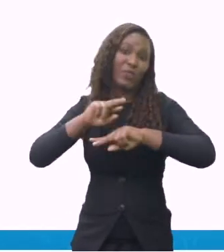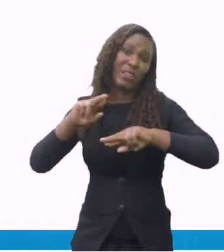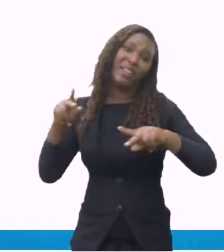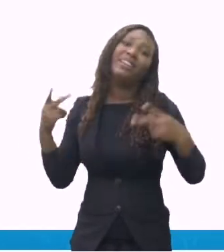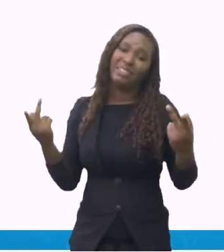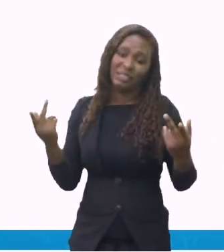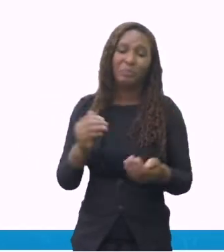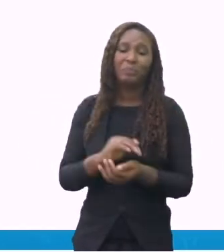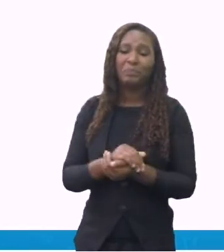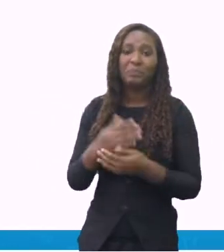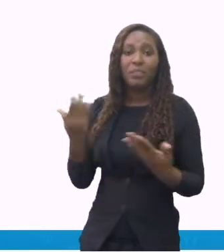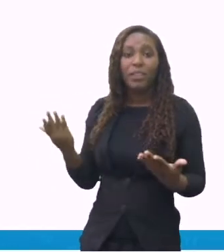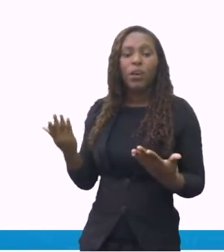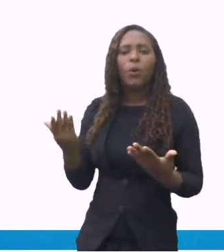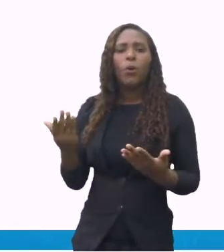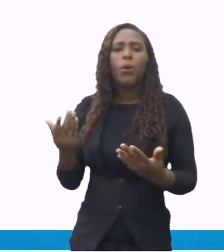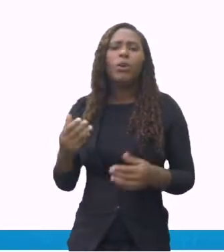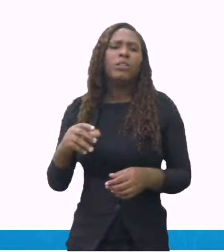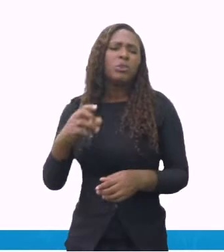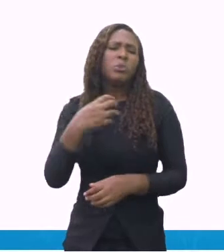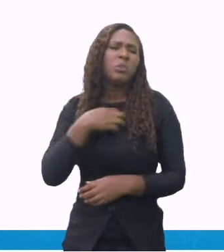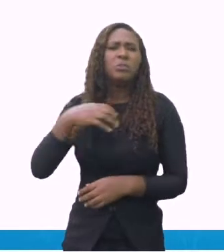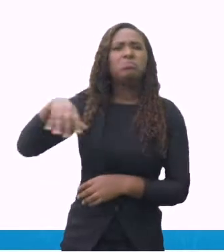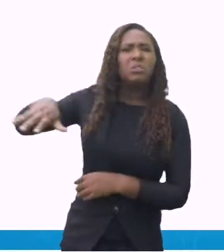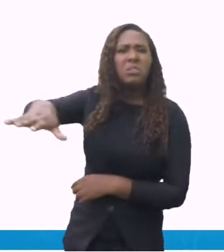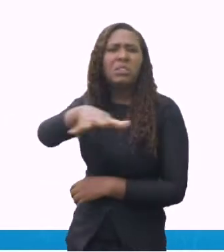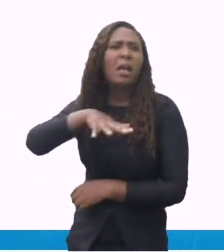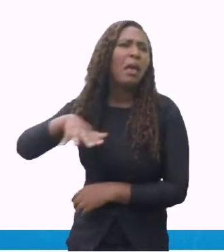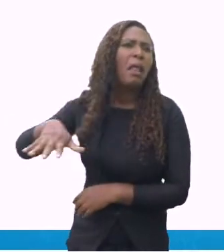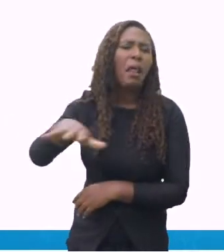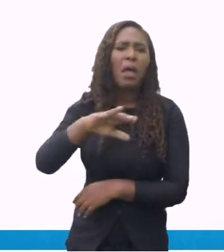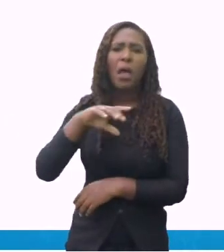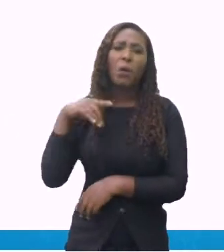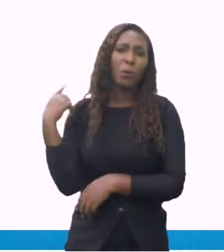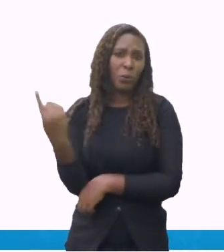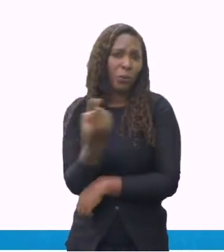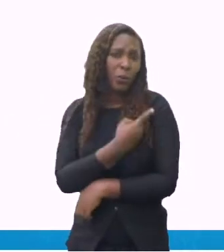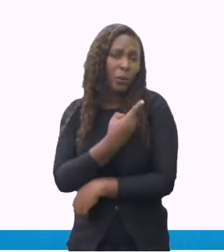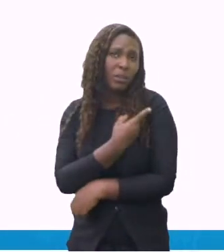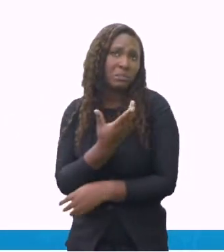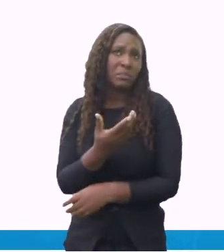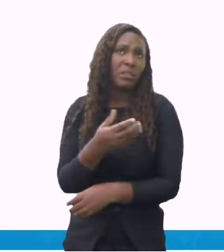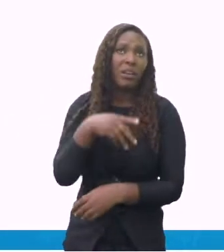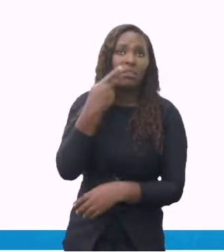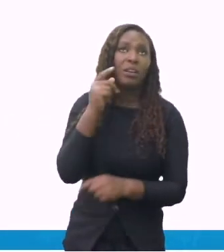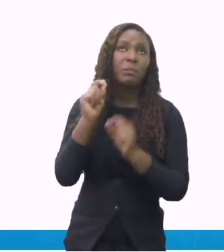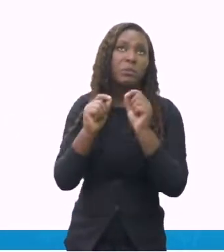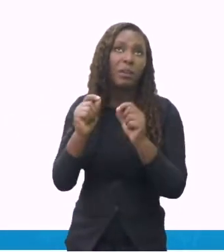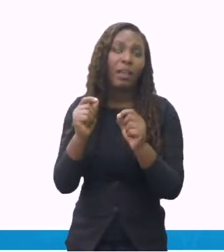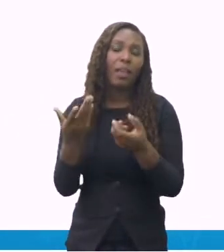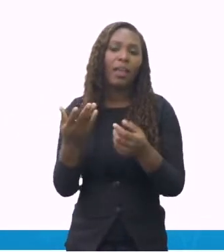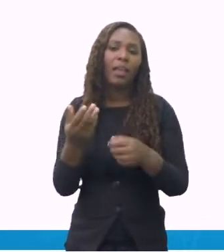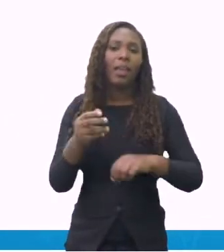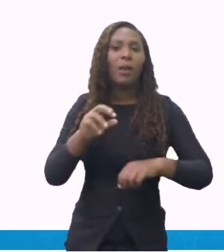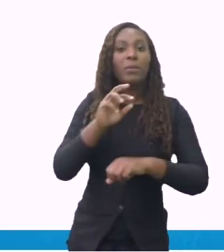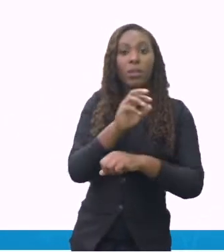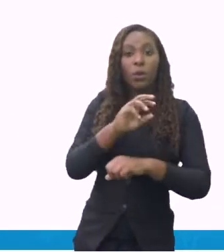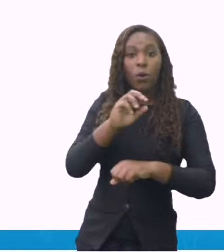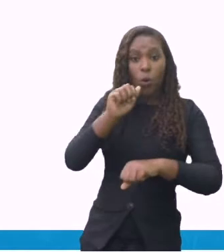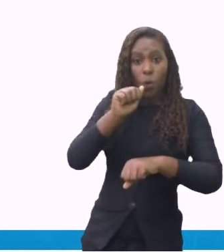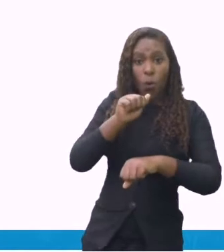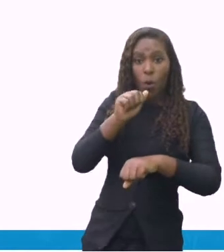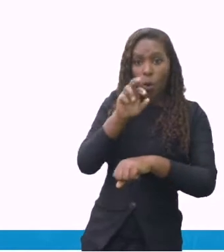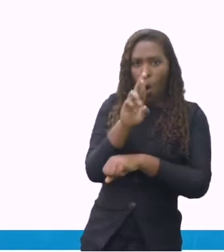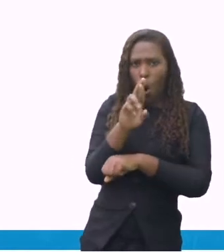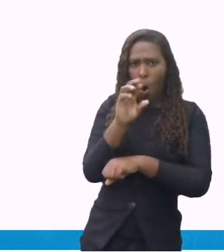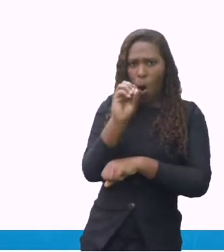de modo geral, nós costumamos nos referir a rochas como pedras. Olha como aquela pedra é alta,